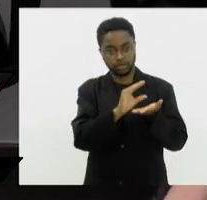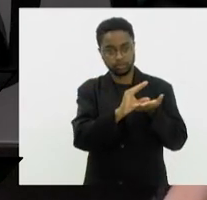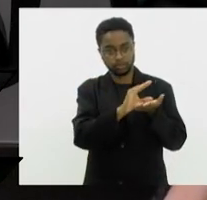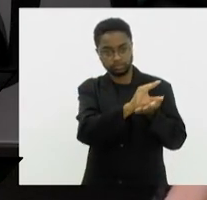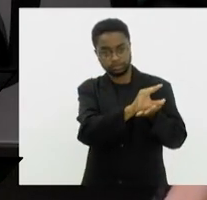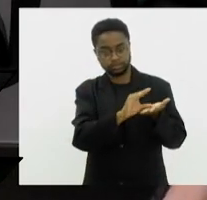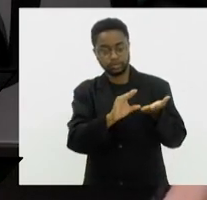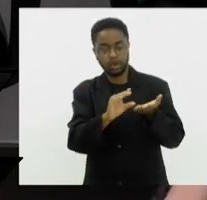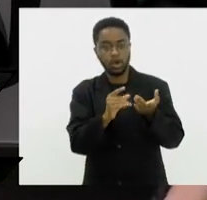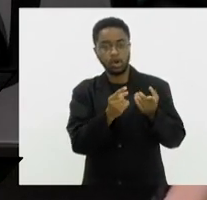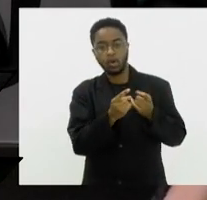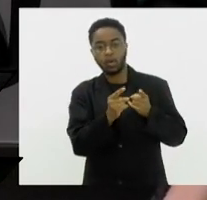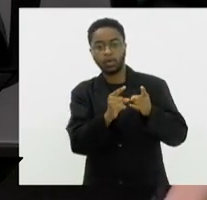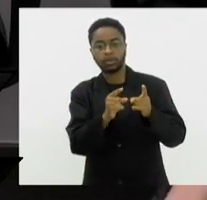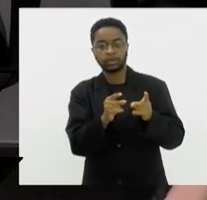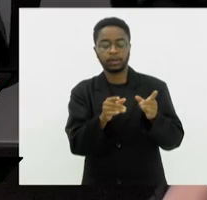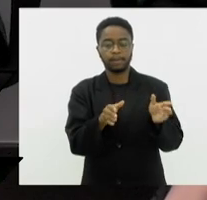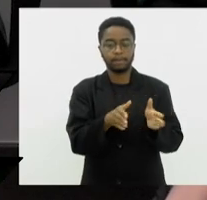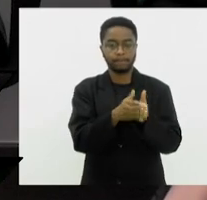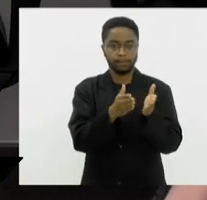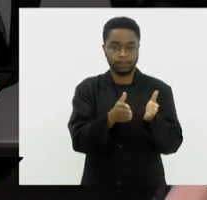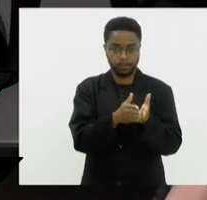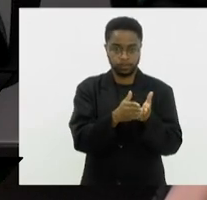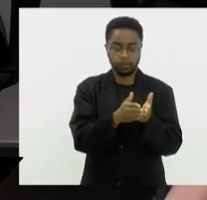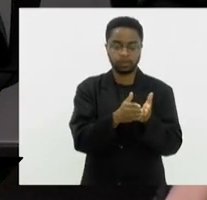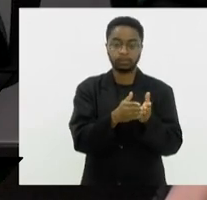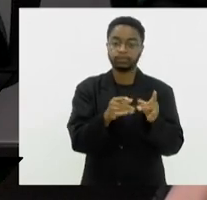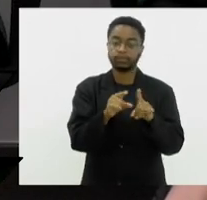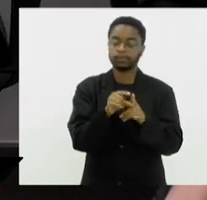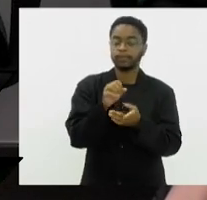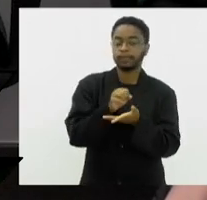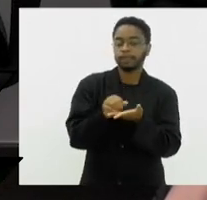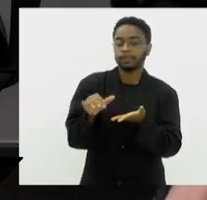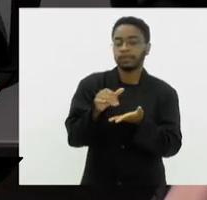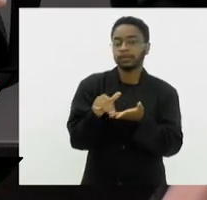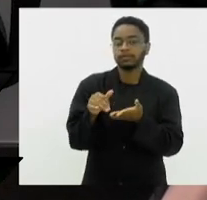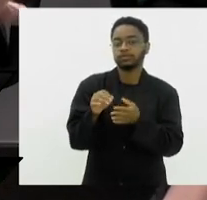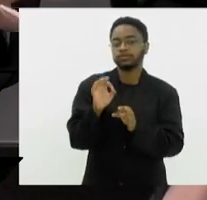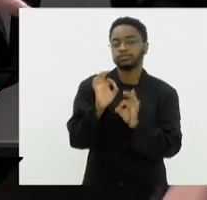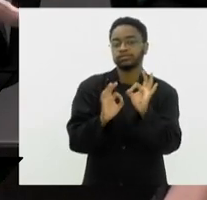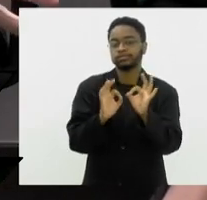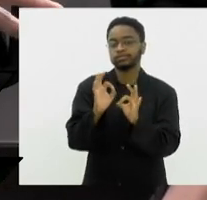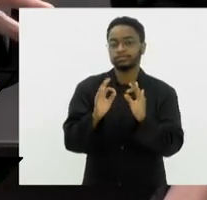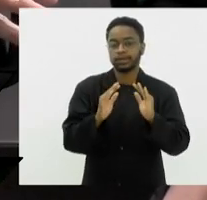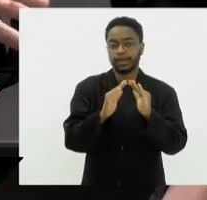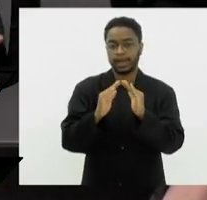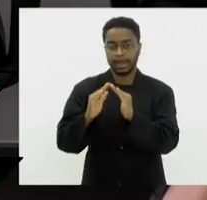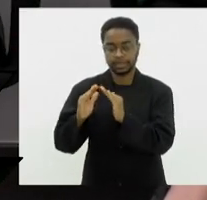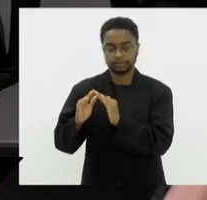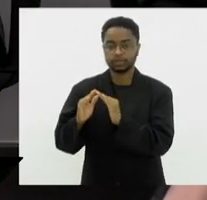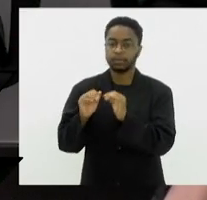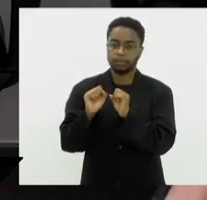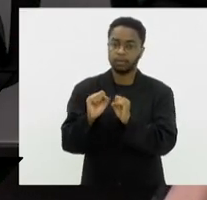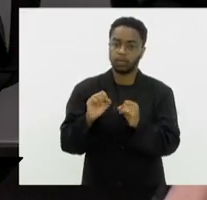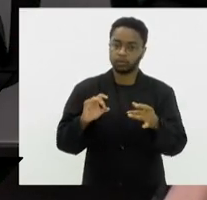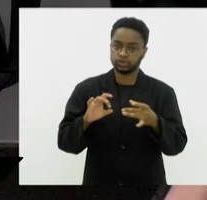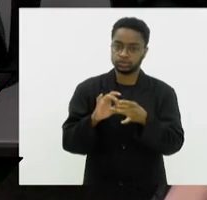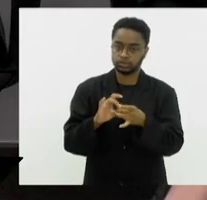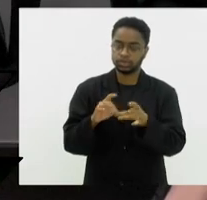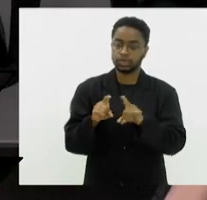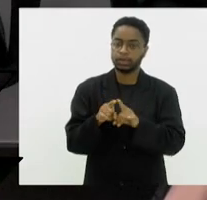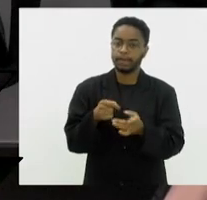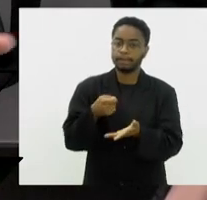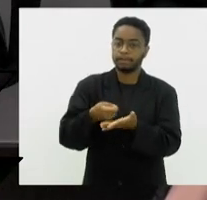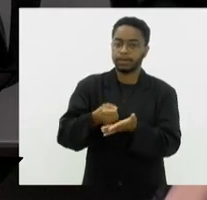Pobreza. E os gastos com regularização fundiária pode dali Perfeito. Prever. Inclusive pagamento de